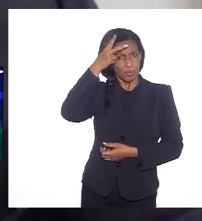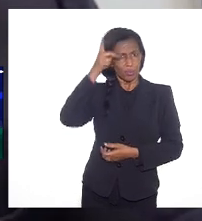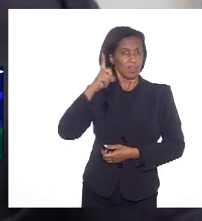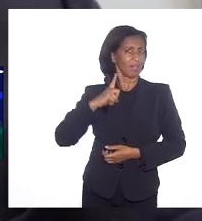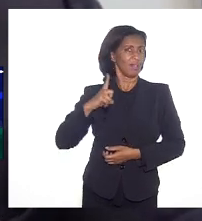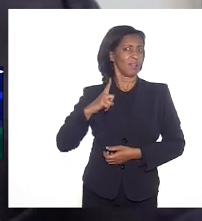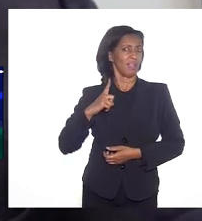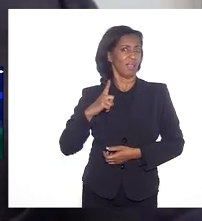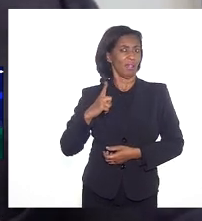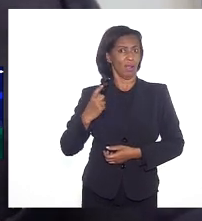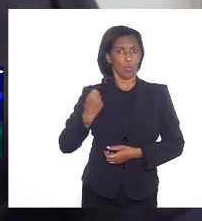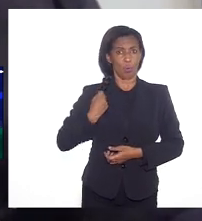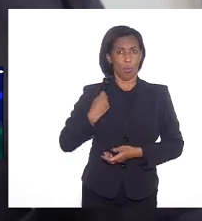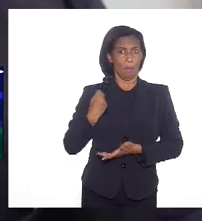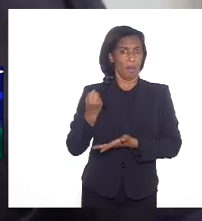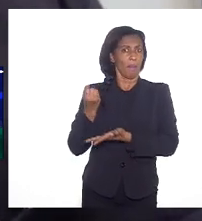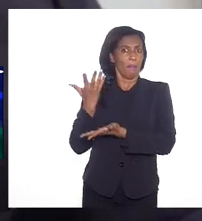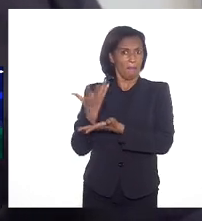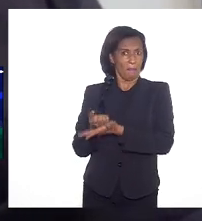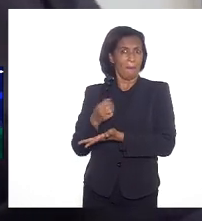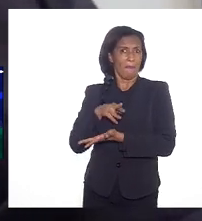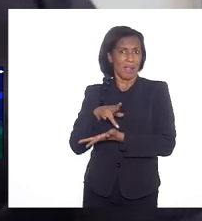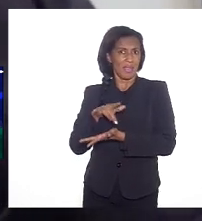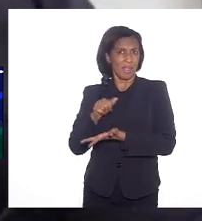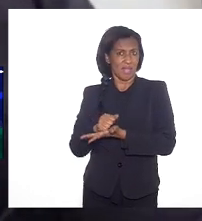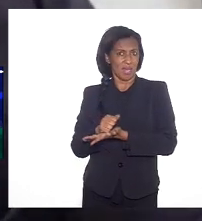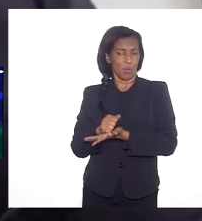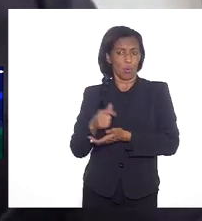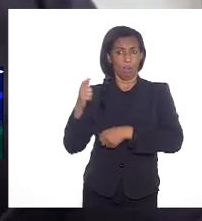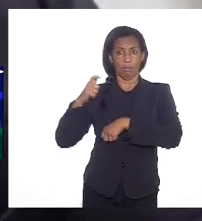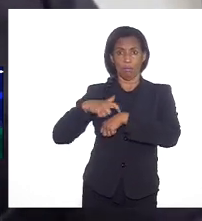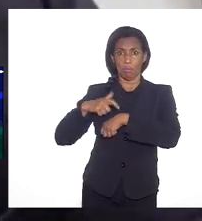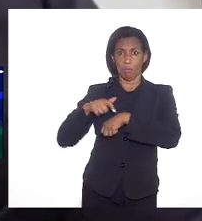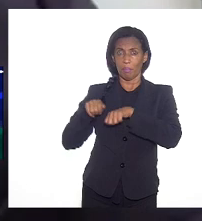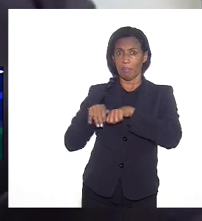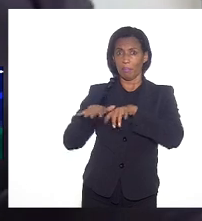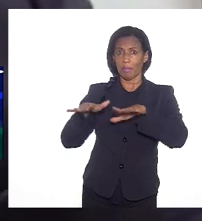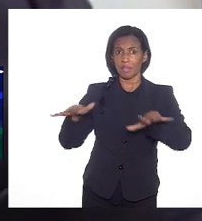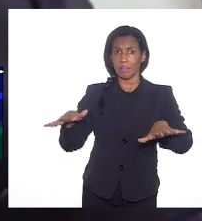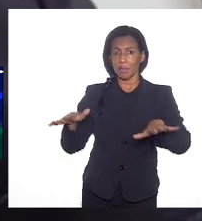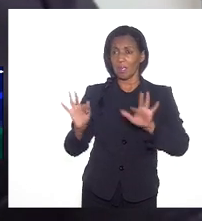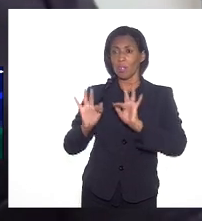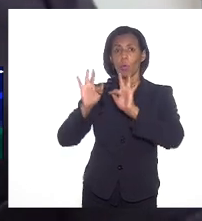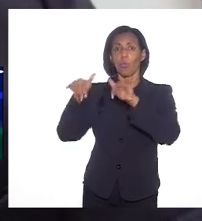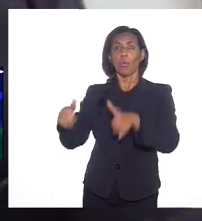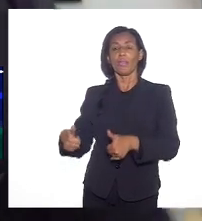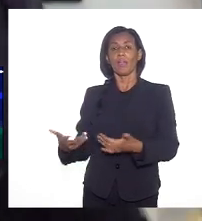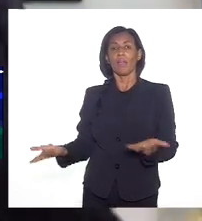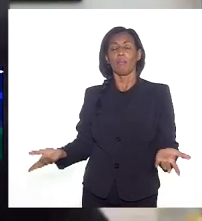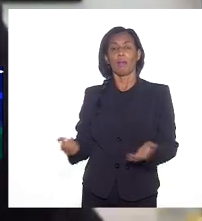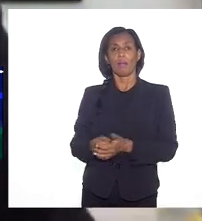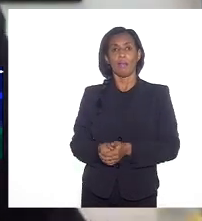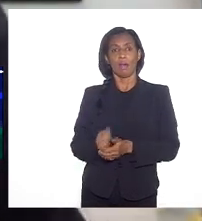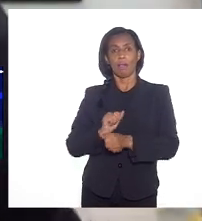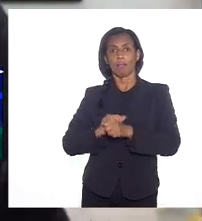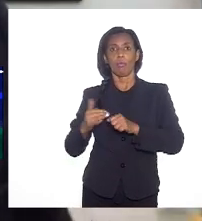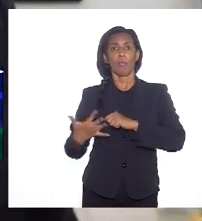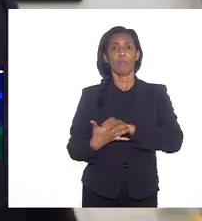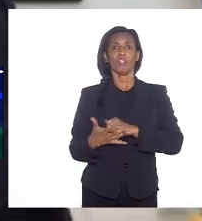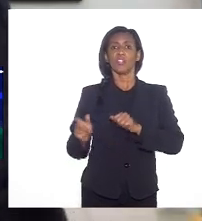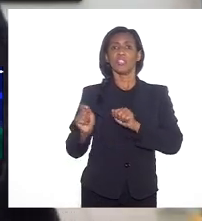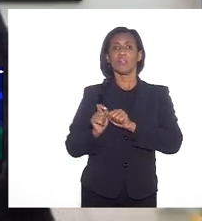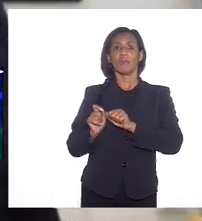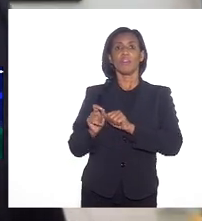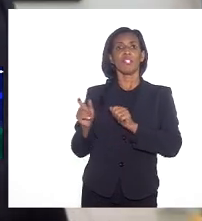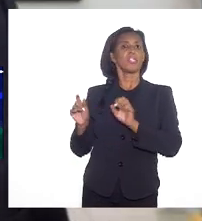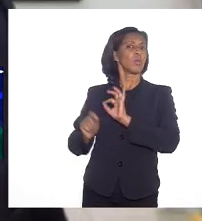a matrícula permitida justamente no período de pandemia e aí quando acabar o momento da pandemia ele vai fazer o que ele vai abrir mão da